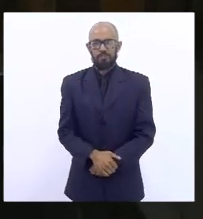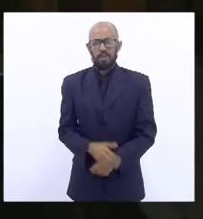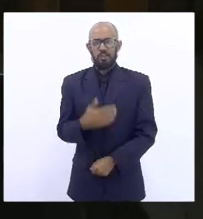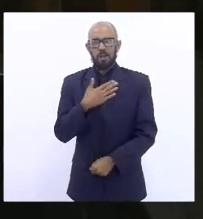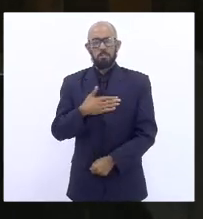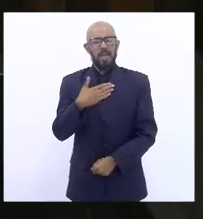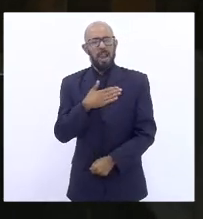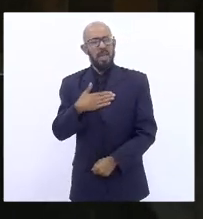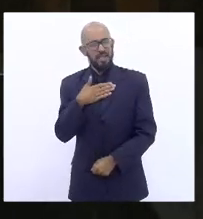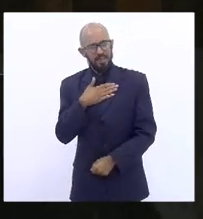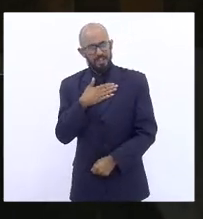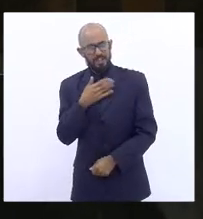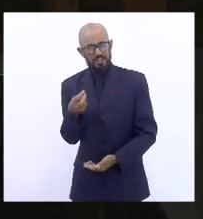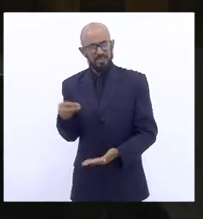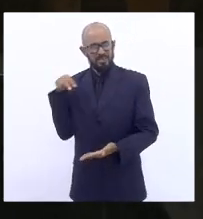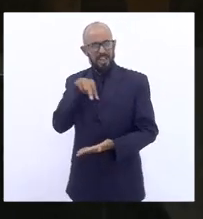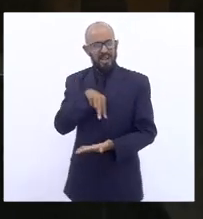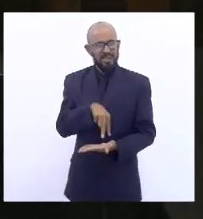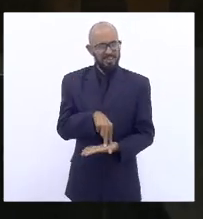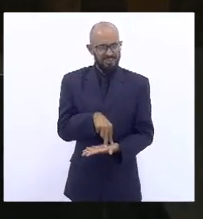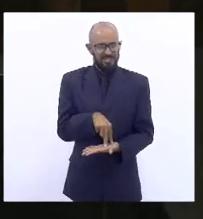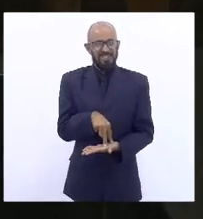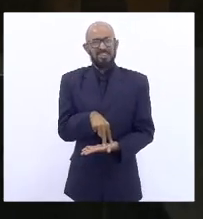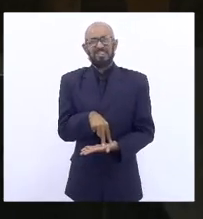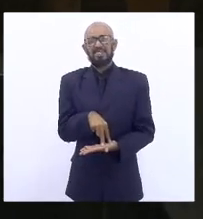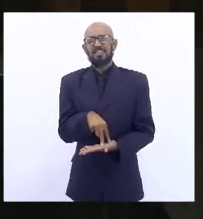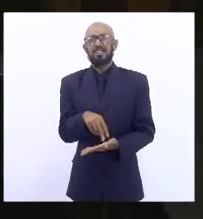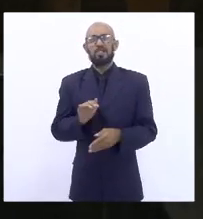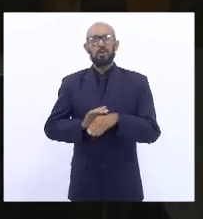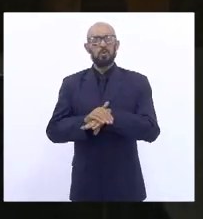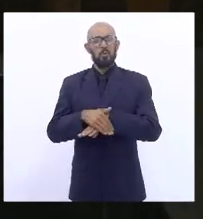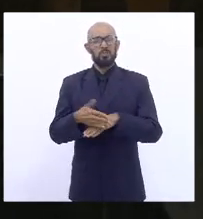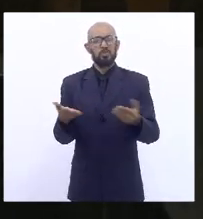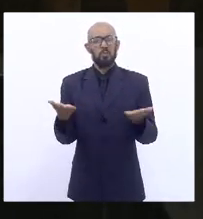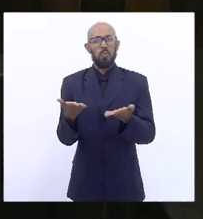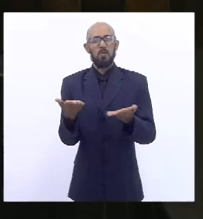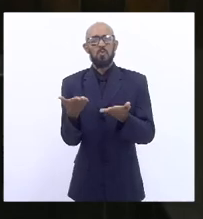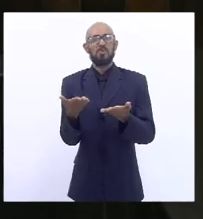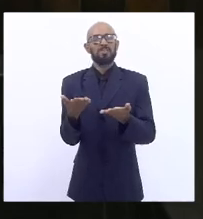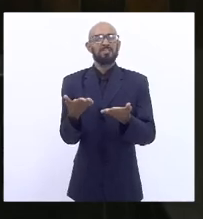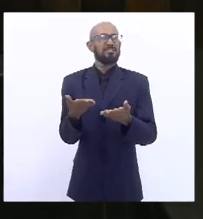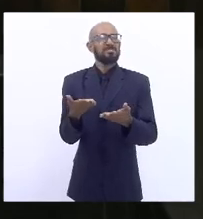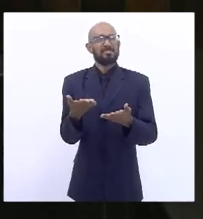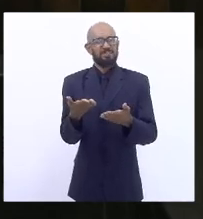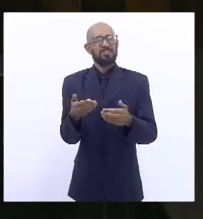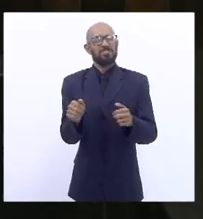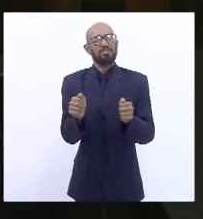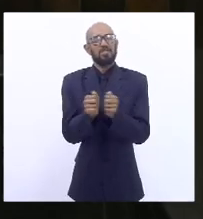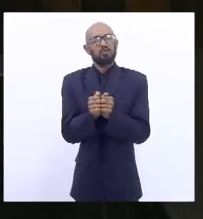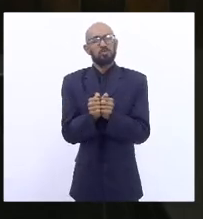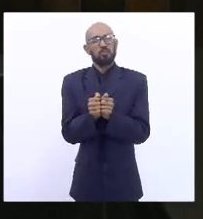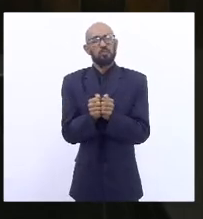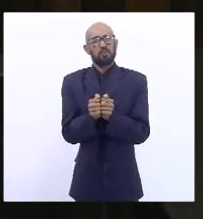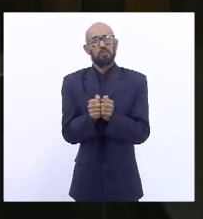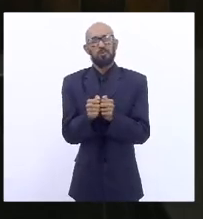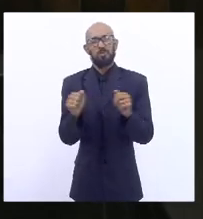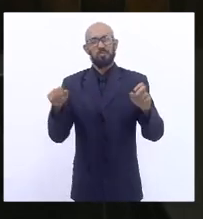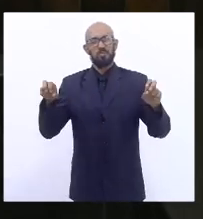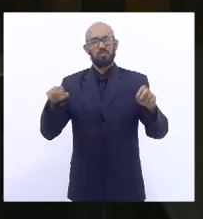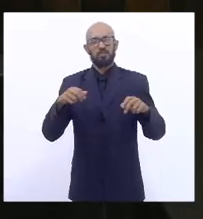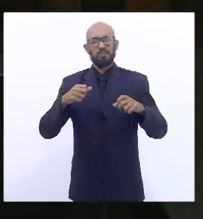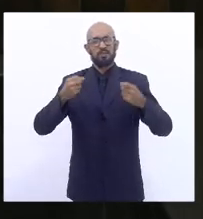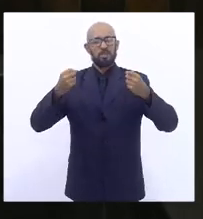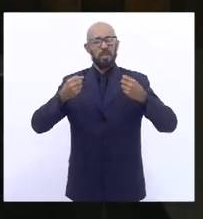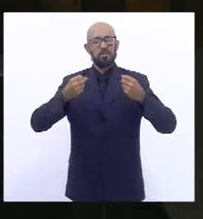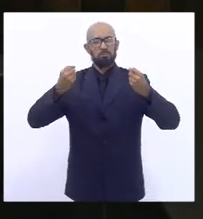alegria de estar com vocês nessa noite, para mim é um presente poder estar aqui nesse lugar com vocês e falando desse tema.